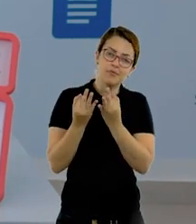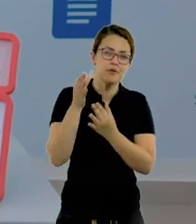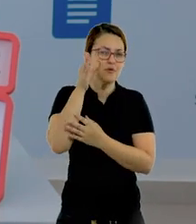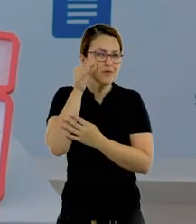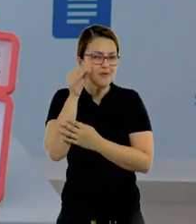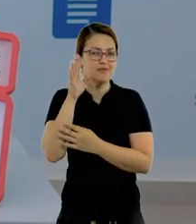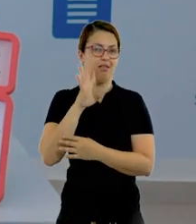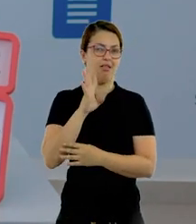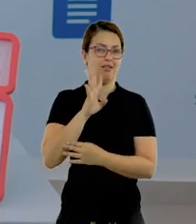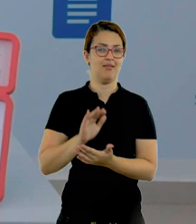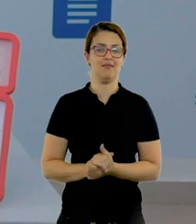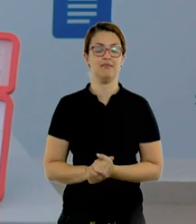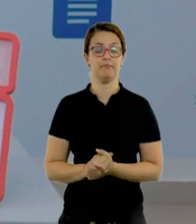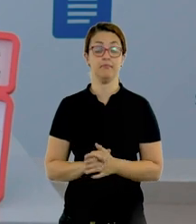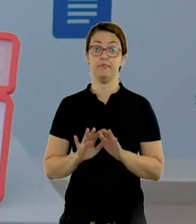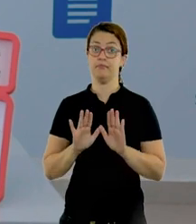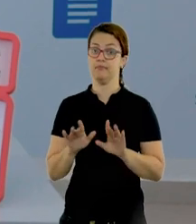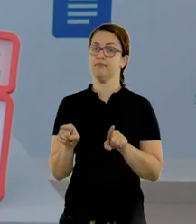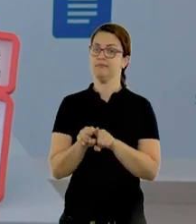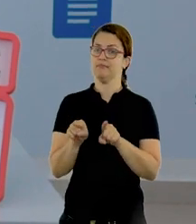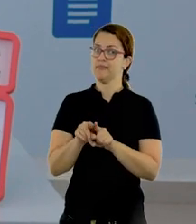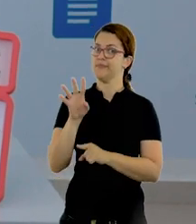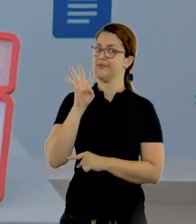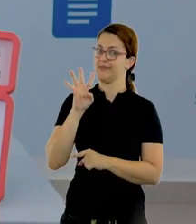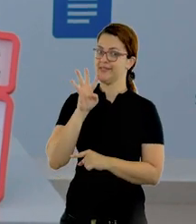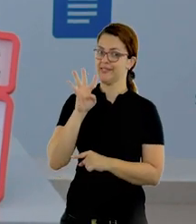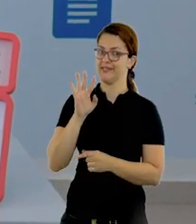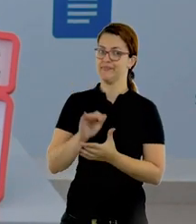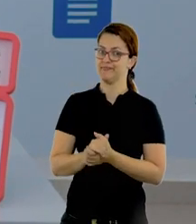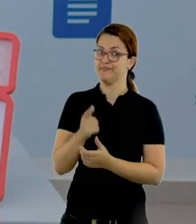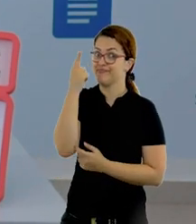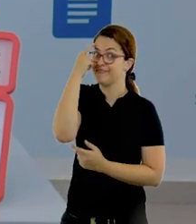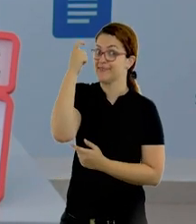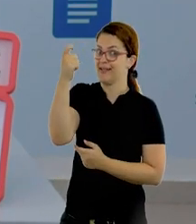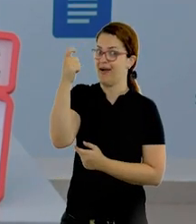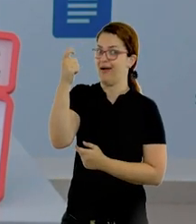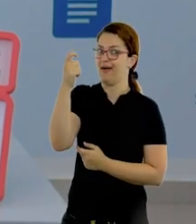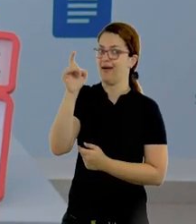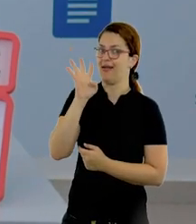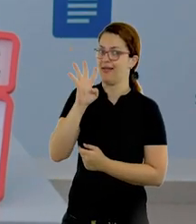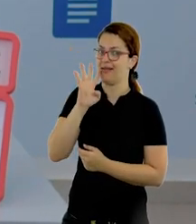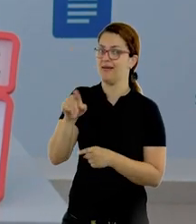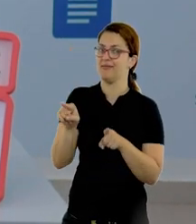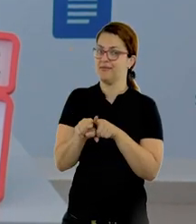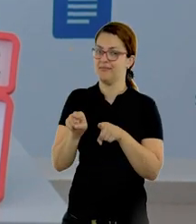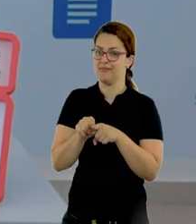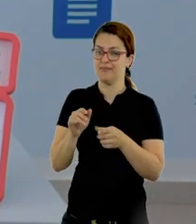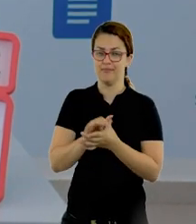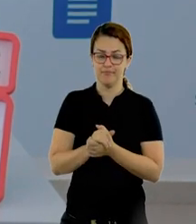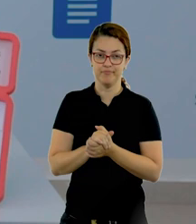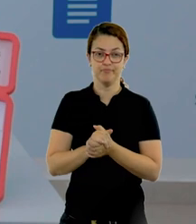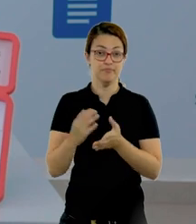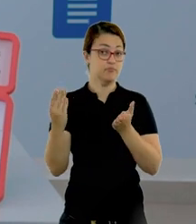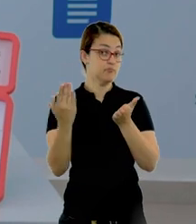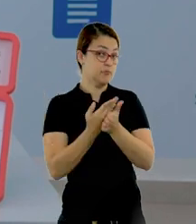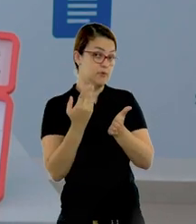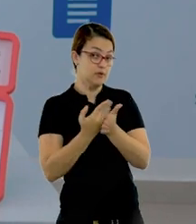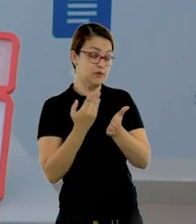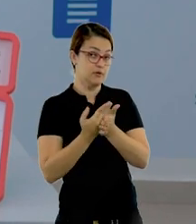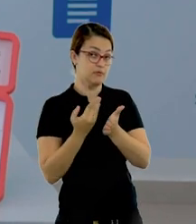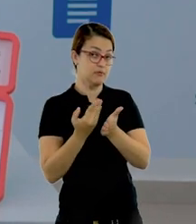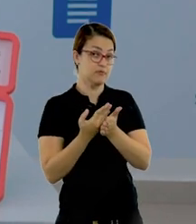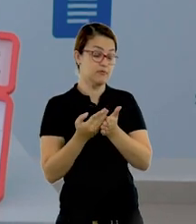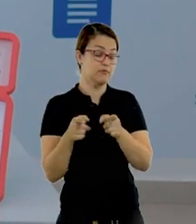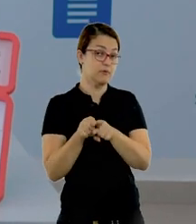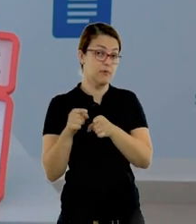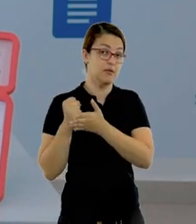Seria muito interessante. Além disso, olha que legal essa ideia também. Um livro de receitas que vocês